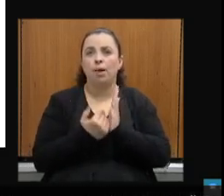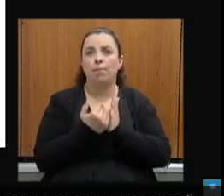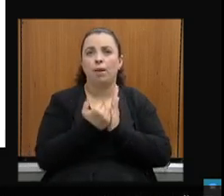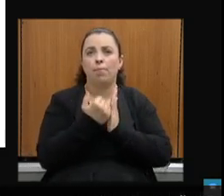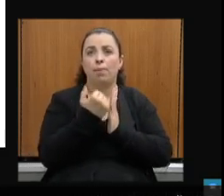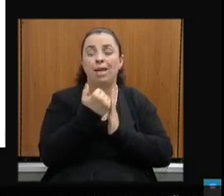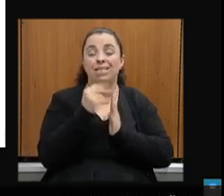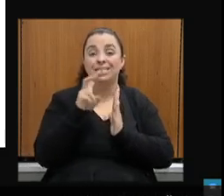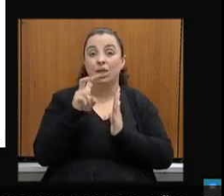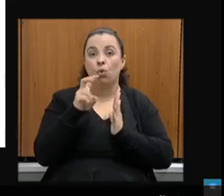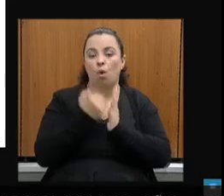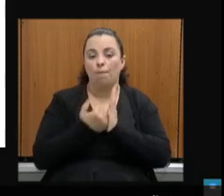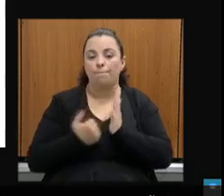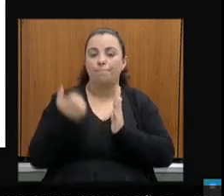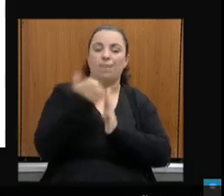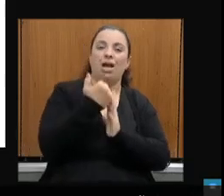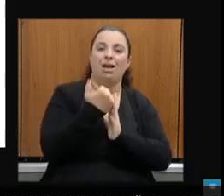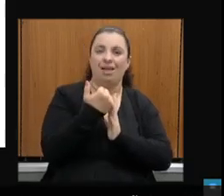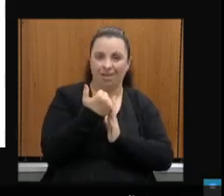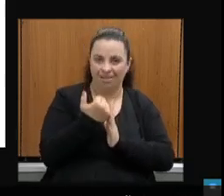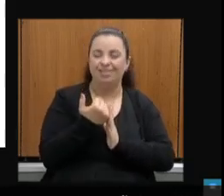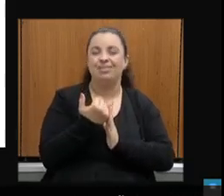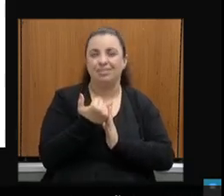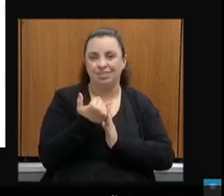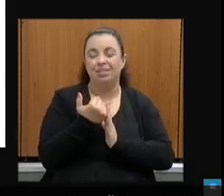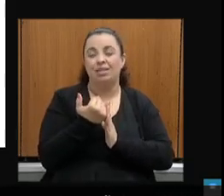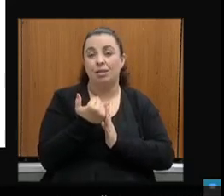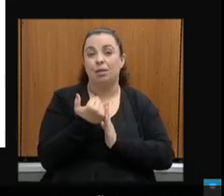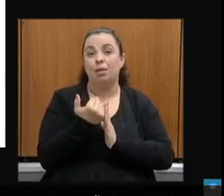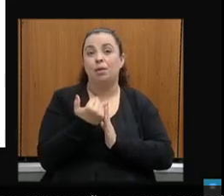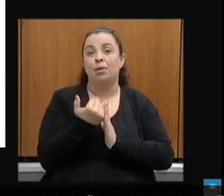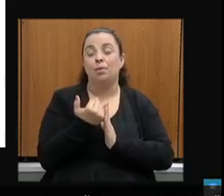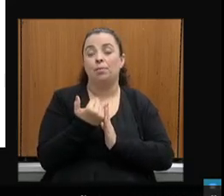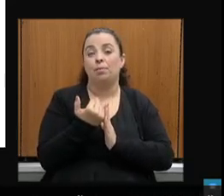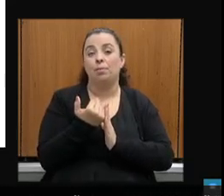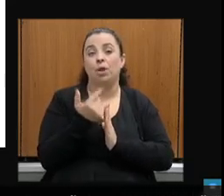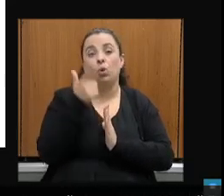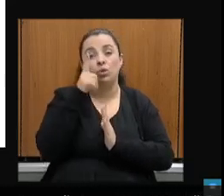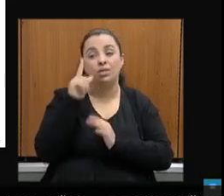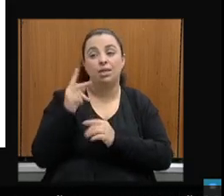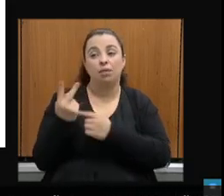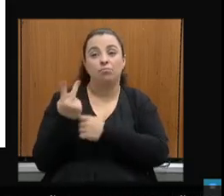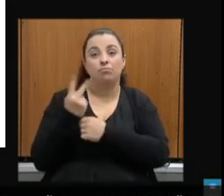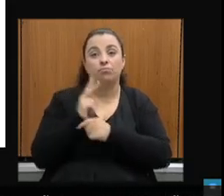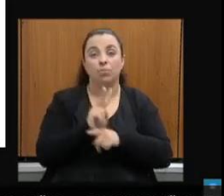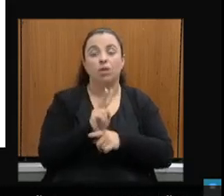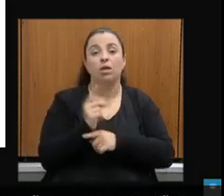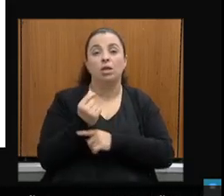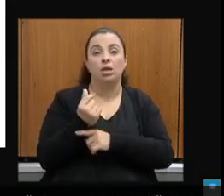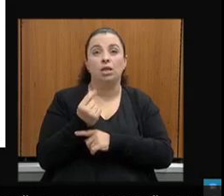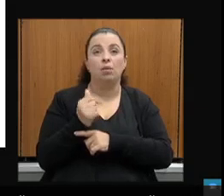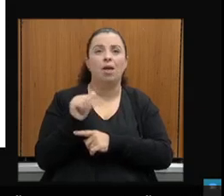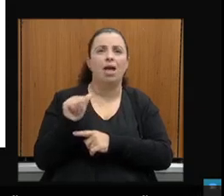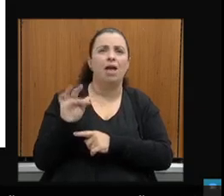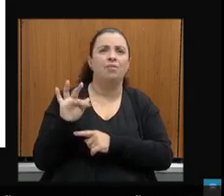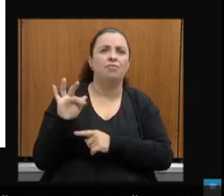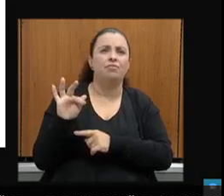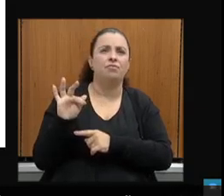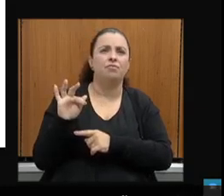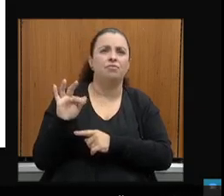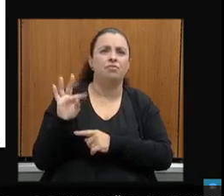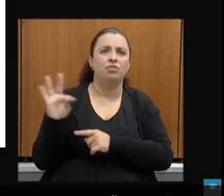níveis em termos de classificação de crédito pela Fiat nenhum dois três quatro cinco seis níveis